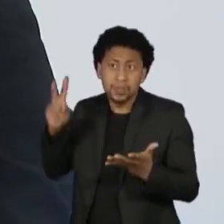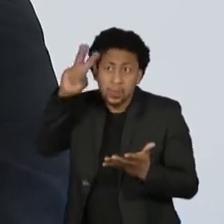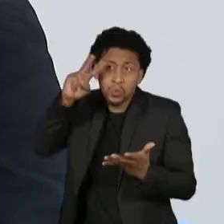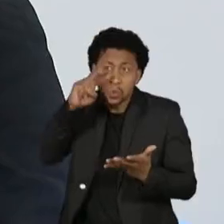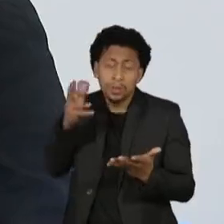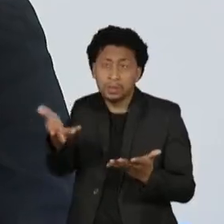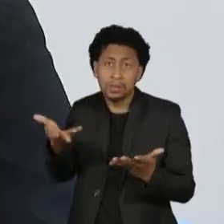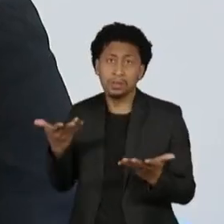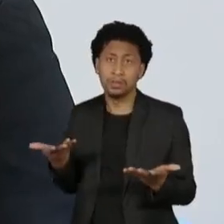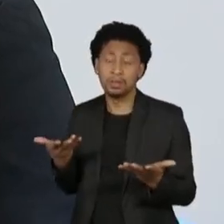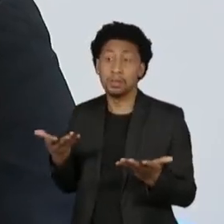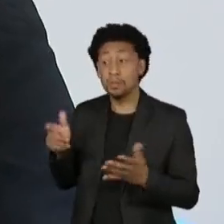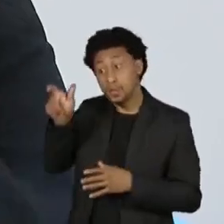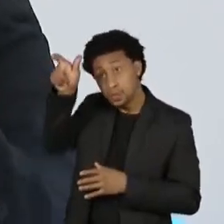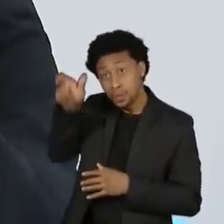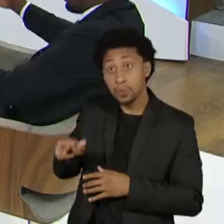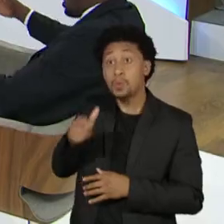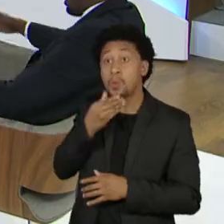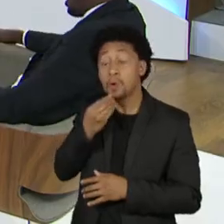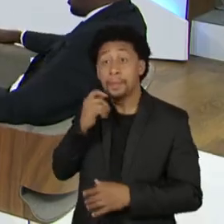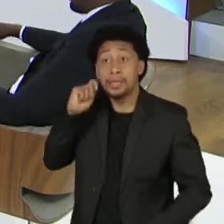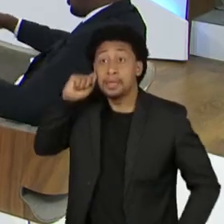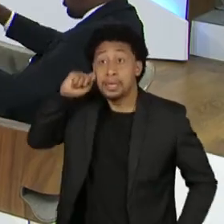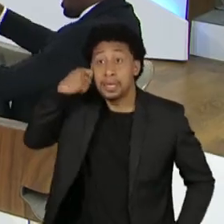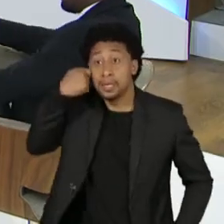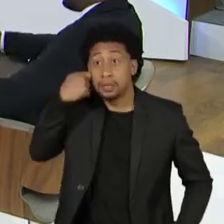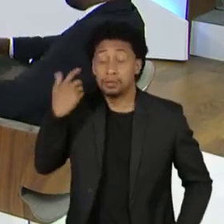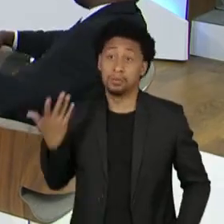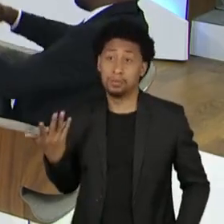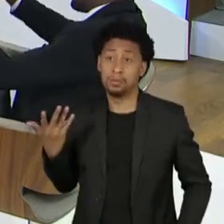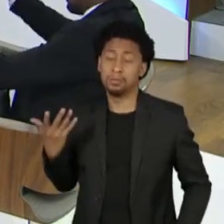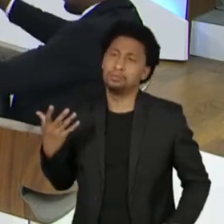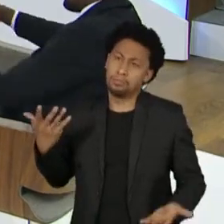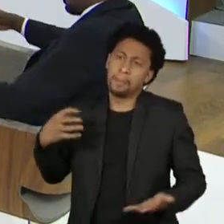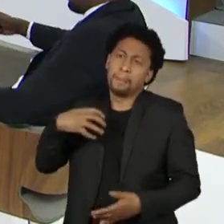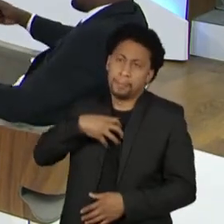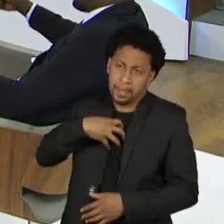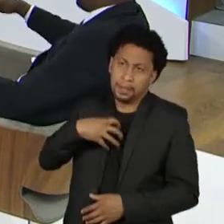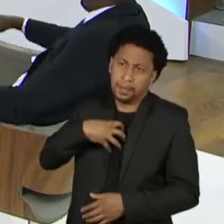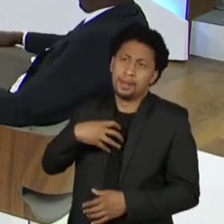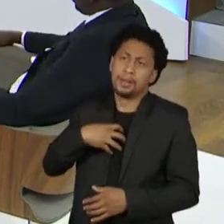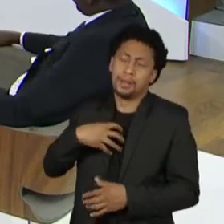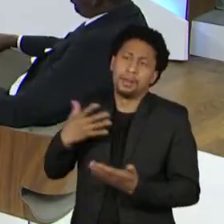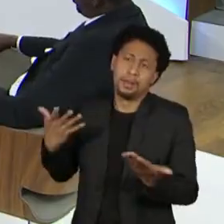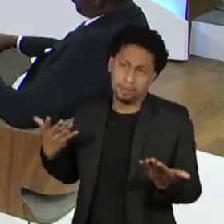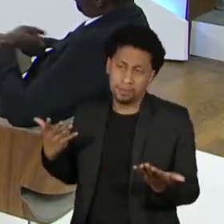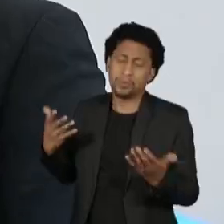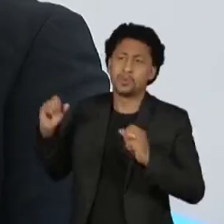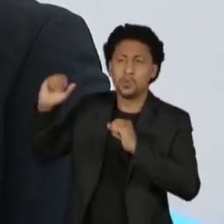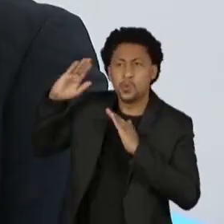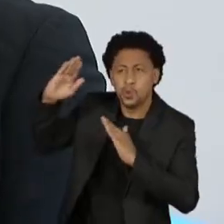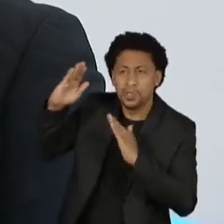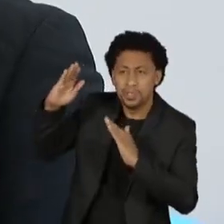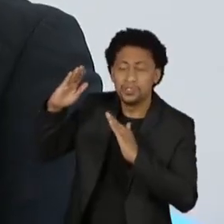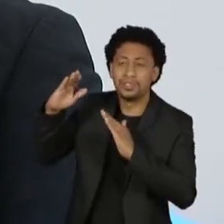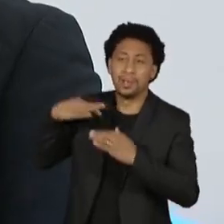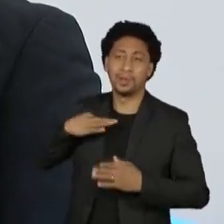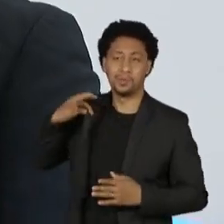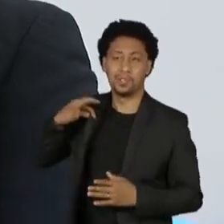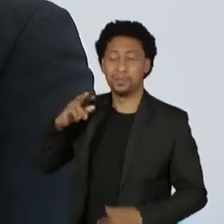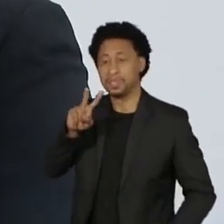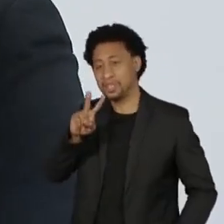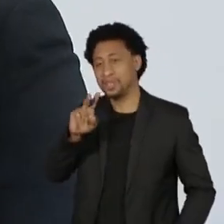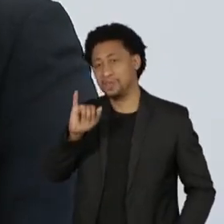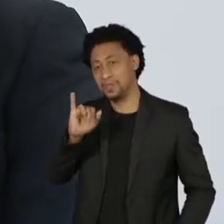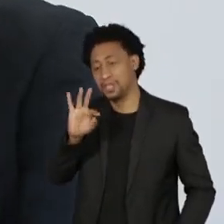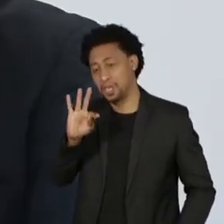não é legal homem negro gente a visão dele não baiano Vitória não se via como um Galego italiano